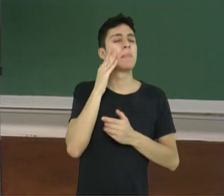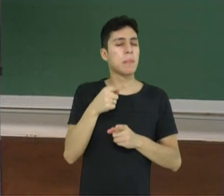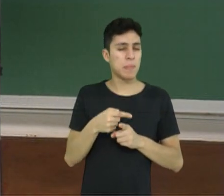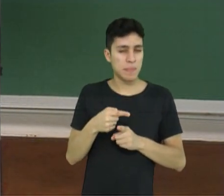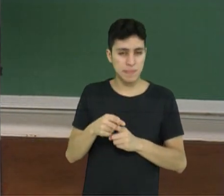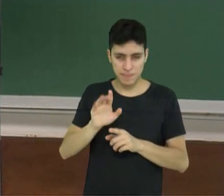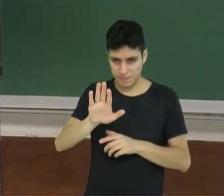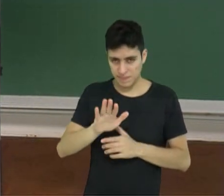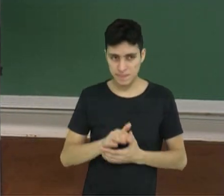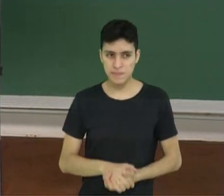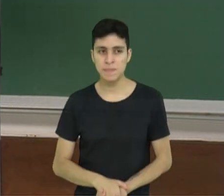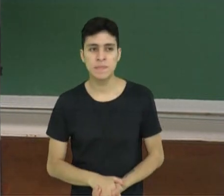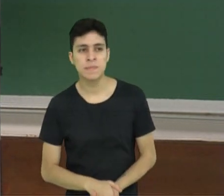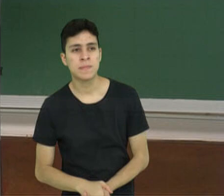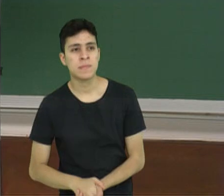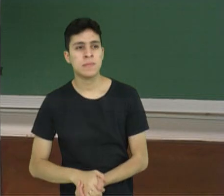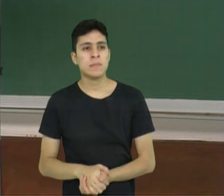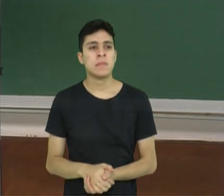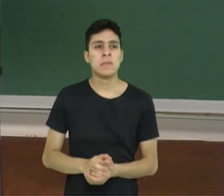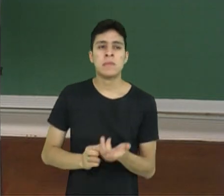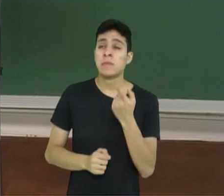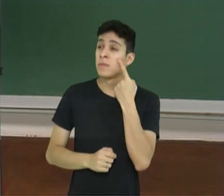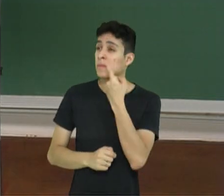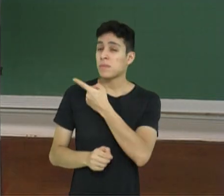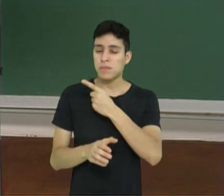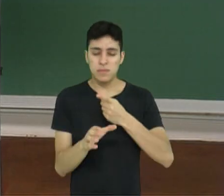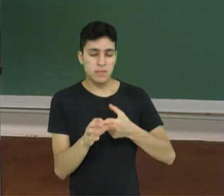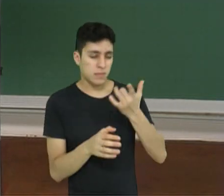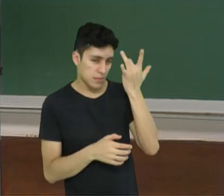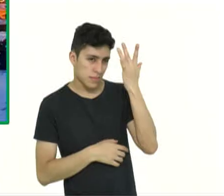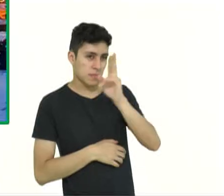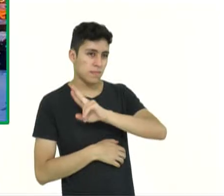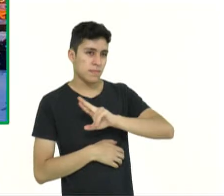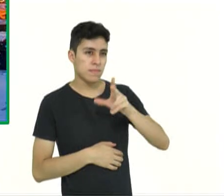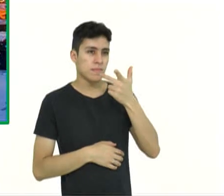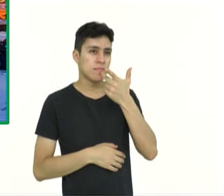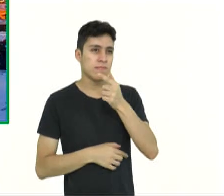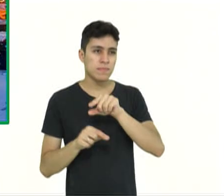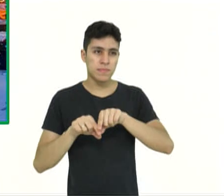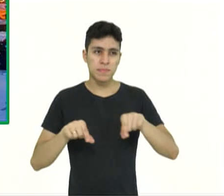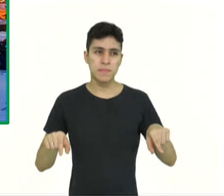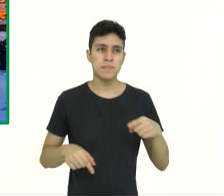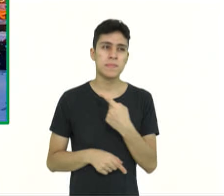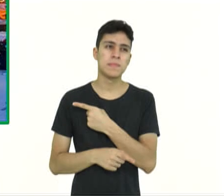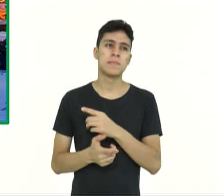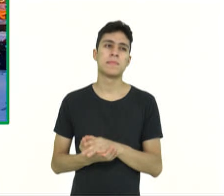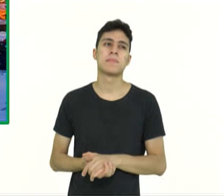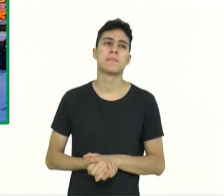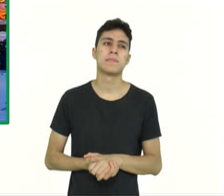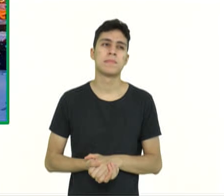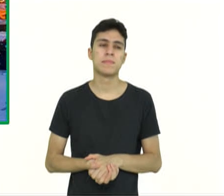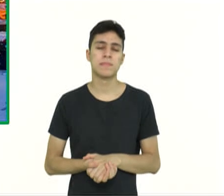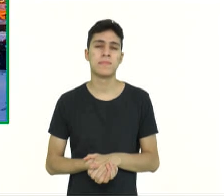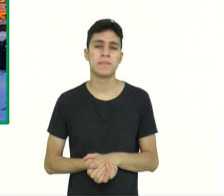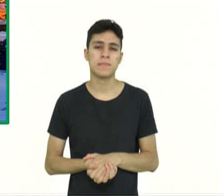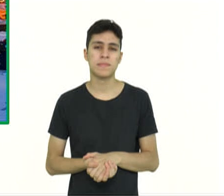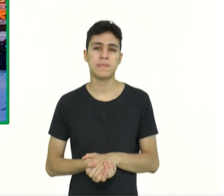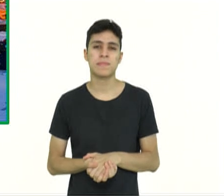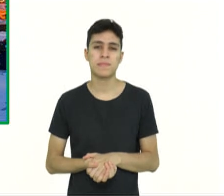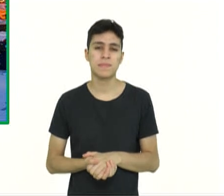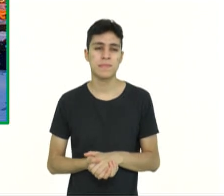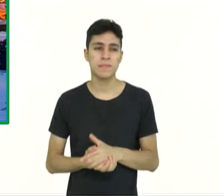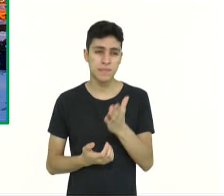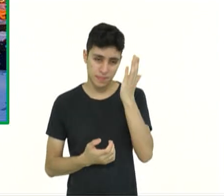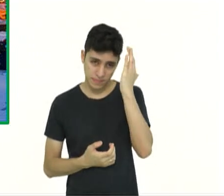breve. Aqui uma cidade fácil de falar o nome, aí, Longyearbyen. É interessante que só para vocês